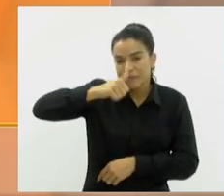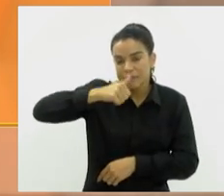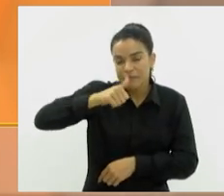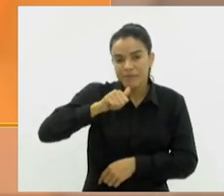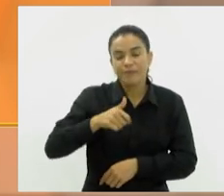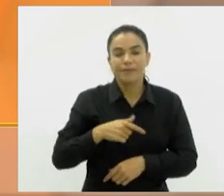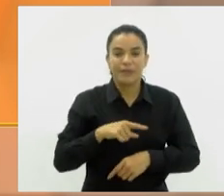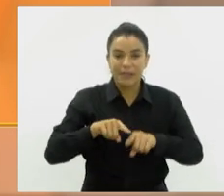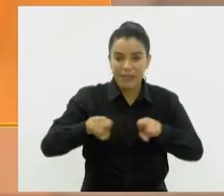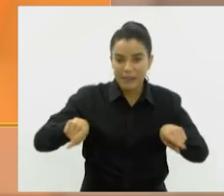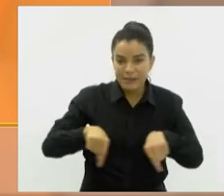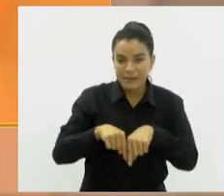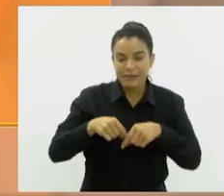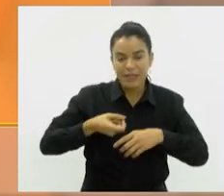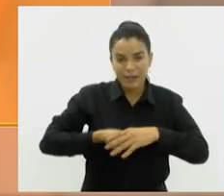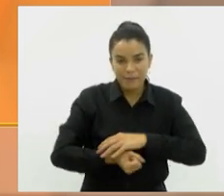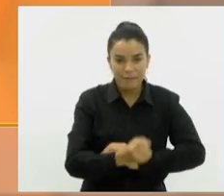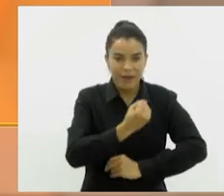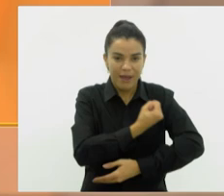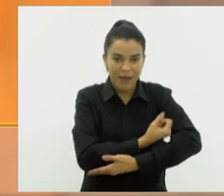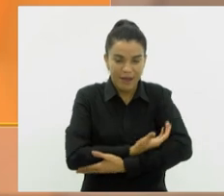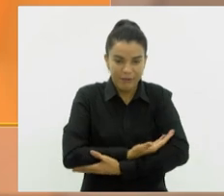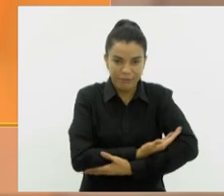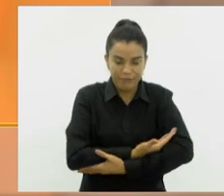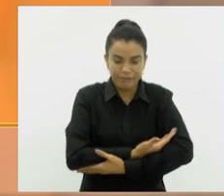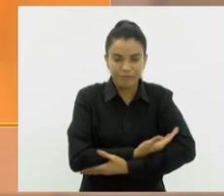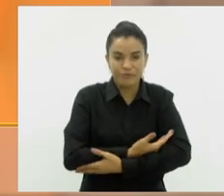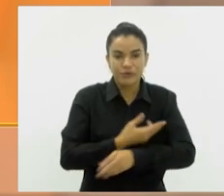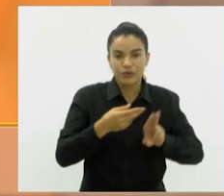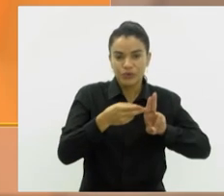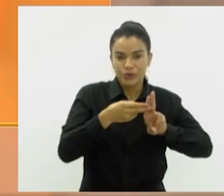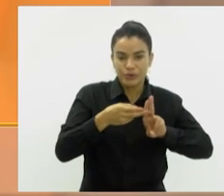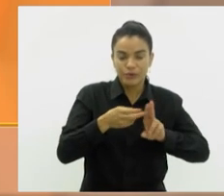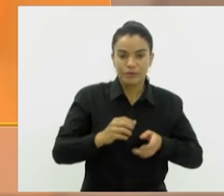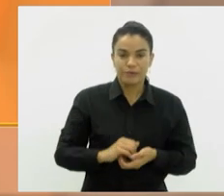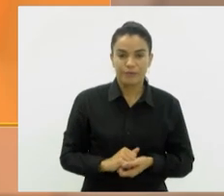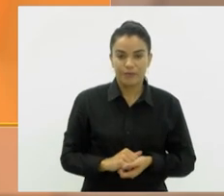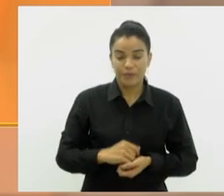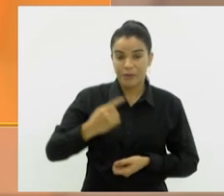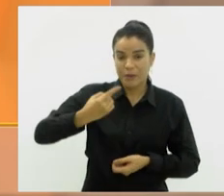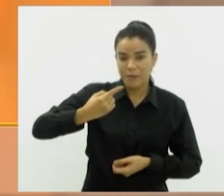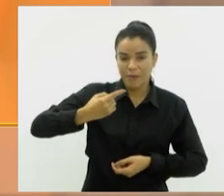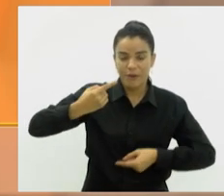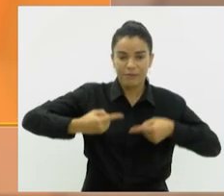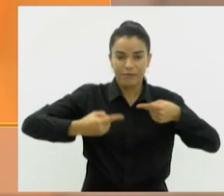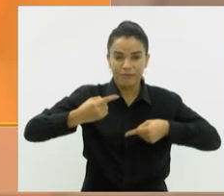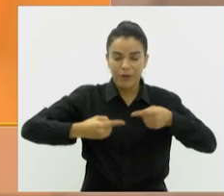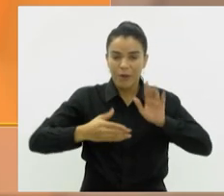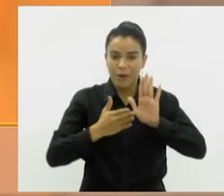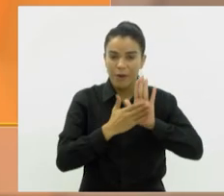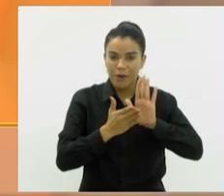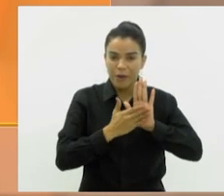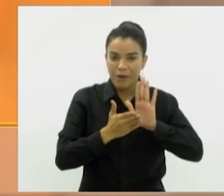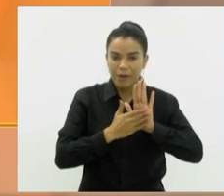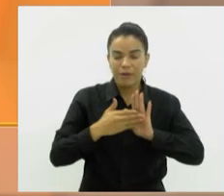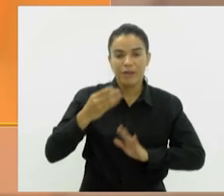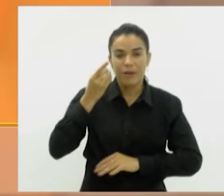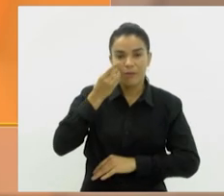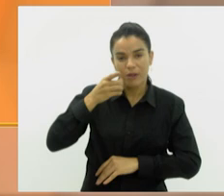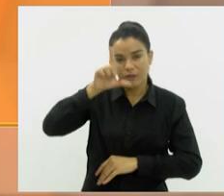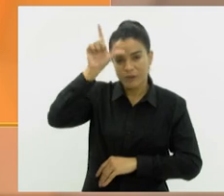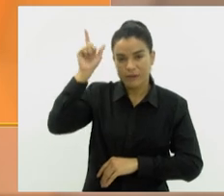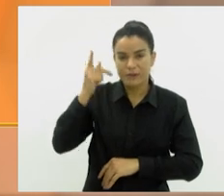ainda na sala de parto das unidades do Sistema de Saúde do Rio em primeira discussão proposta do deputado luí